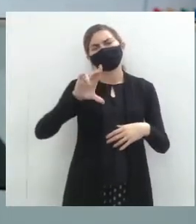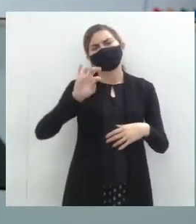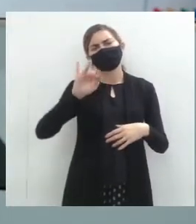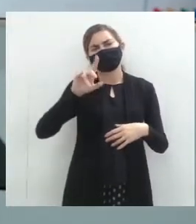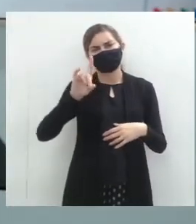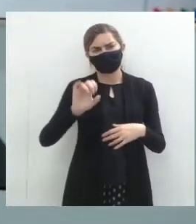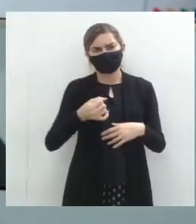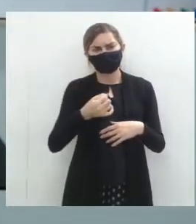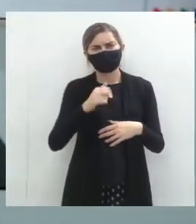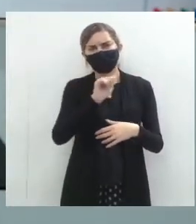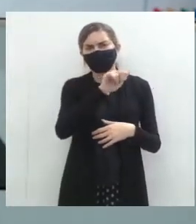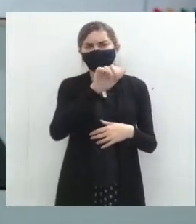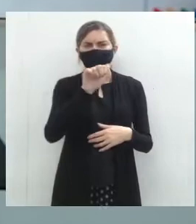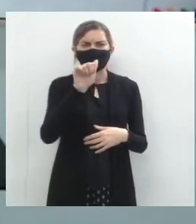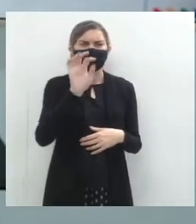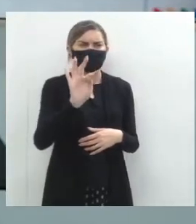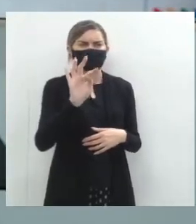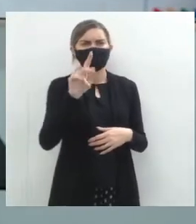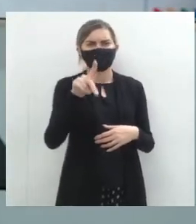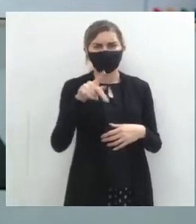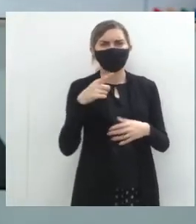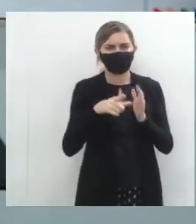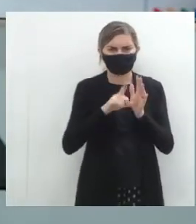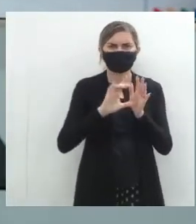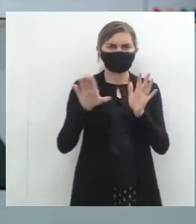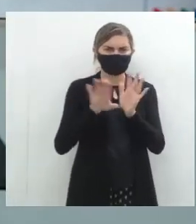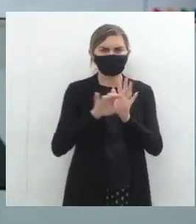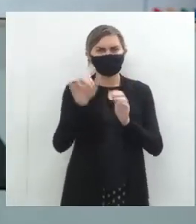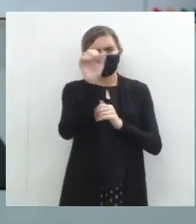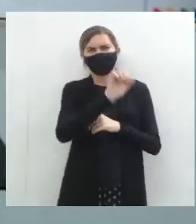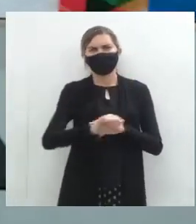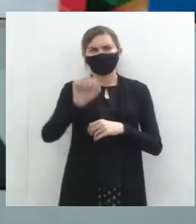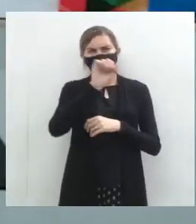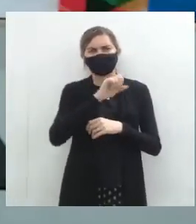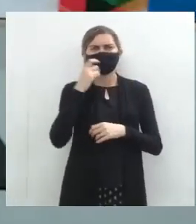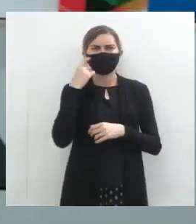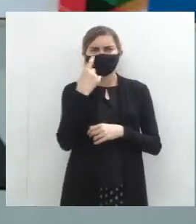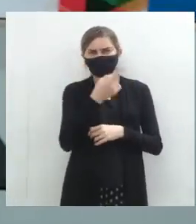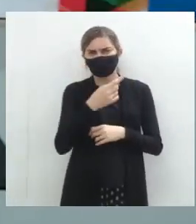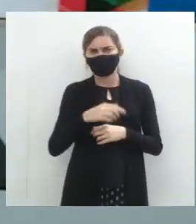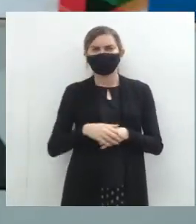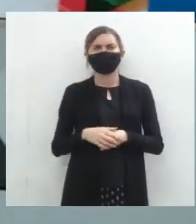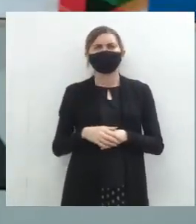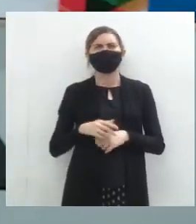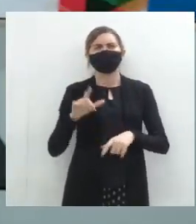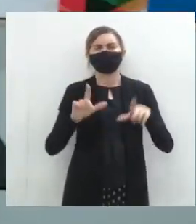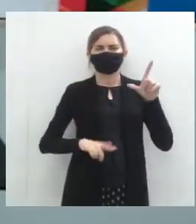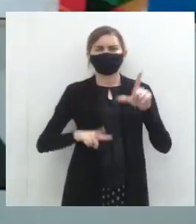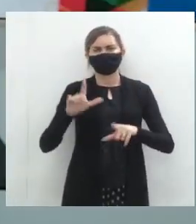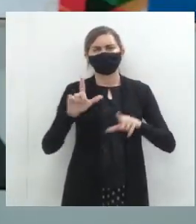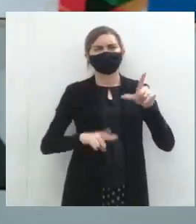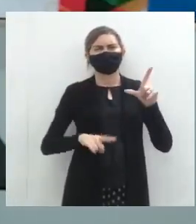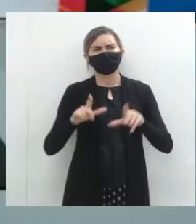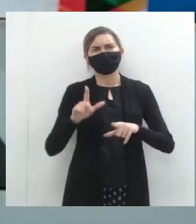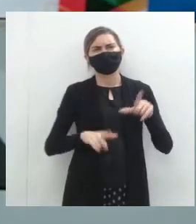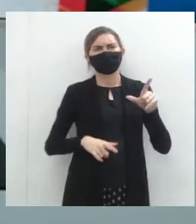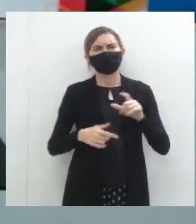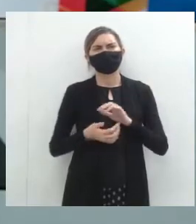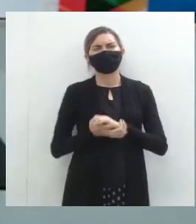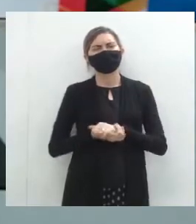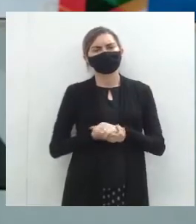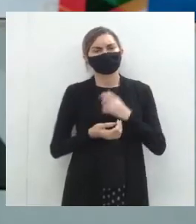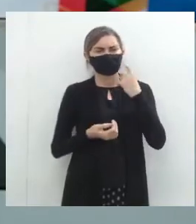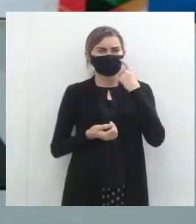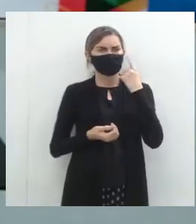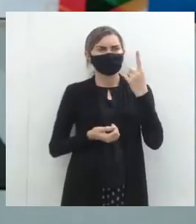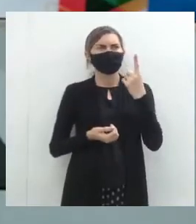formação do ATP. Mas assim, antes que chegue o apagador, olha pra televisão. Olha pra televisão. Aninha, deixa na televisão aqui. Ó, galera, é o